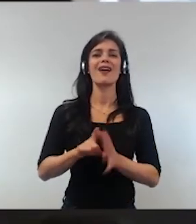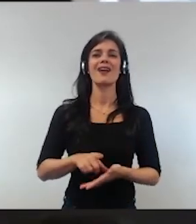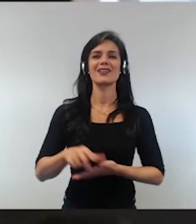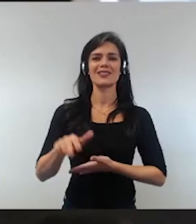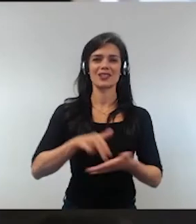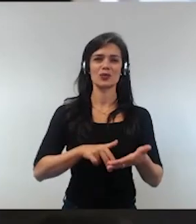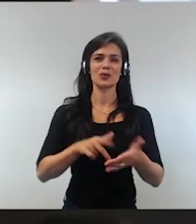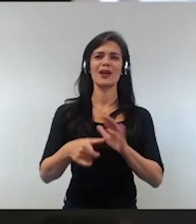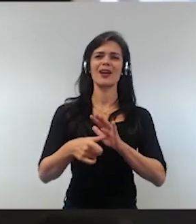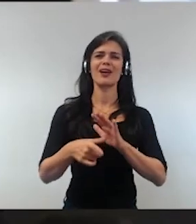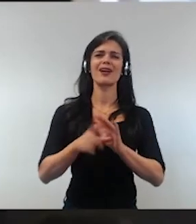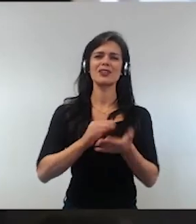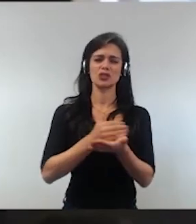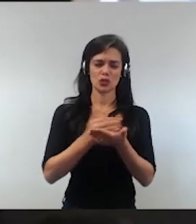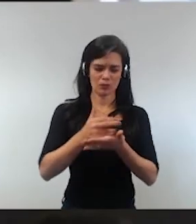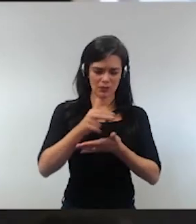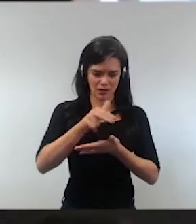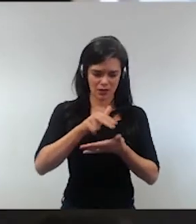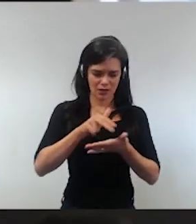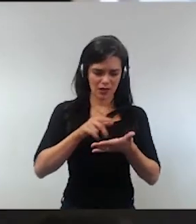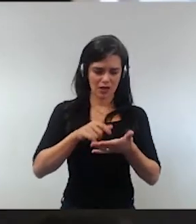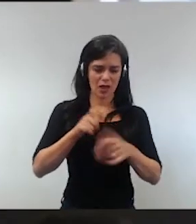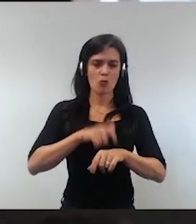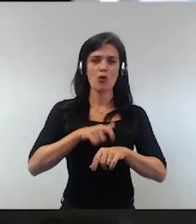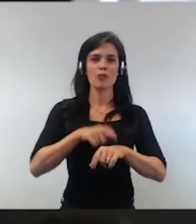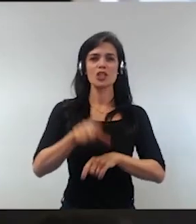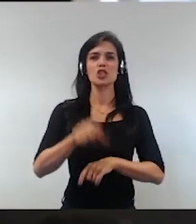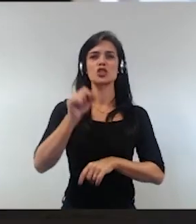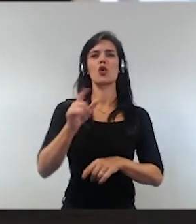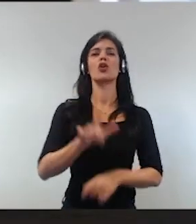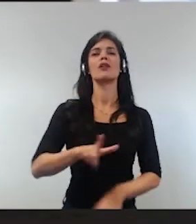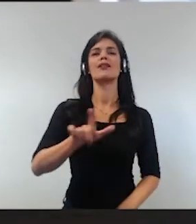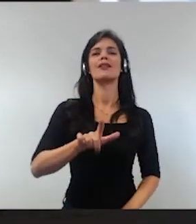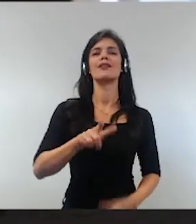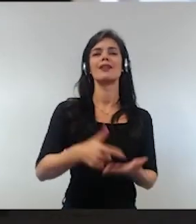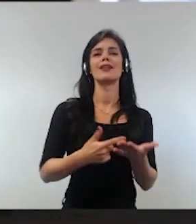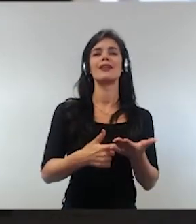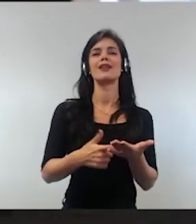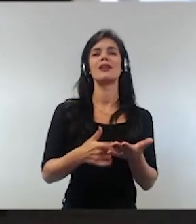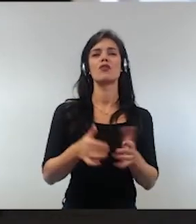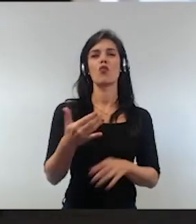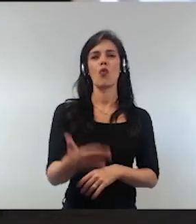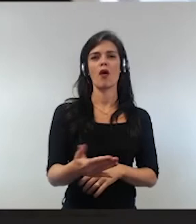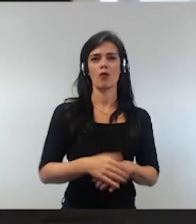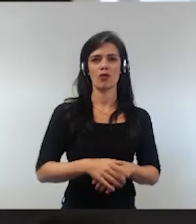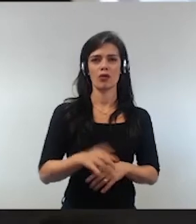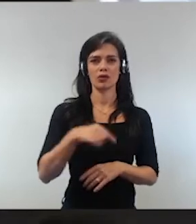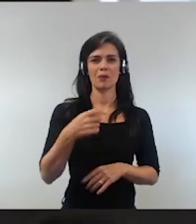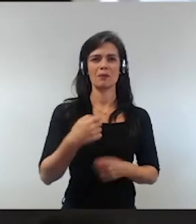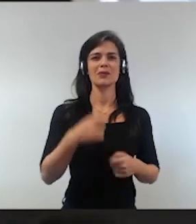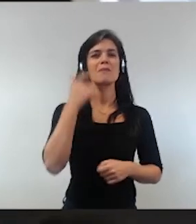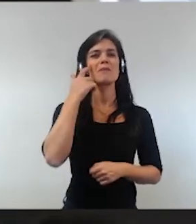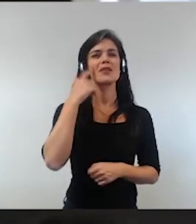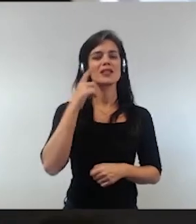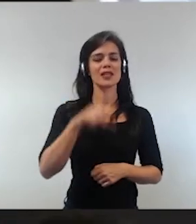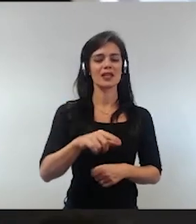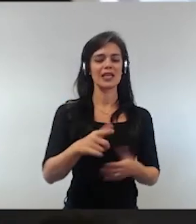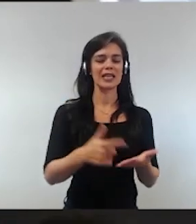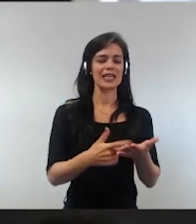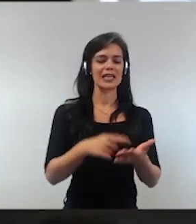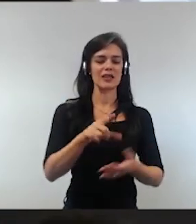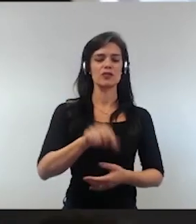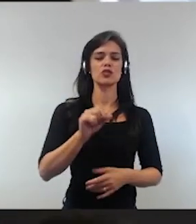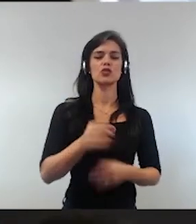do início da leitura. Isso está no momento que a gente escolhe um livro. A gente tem que pensar na escolha do livro como um